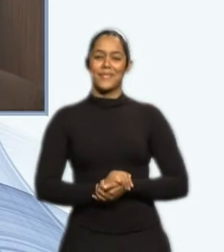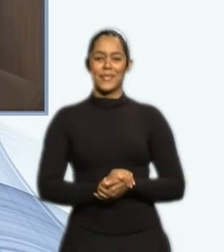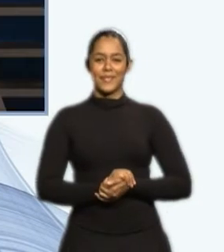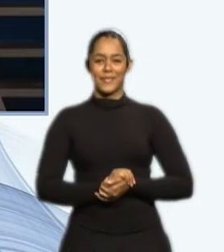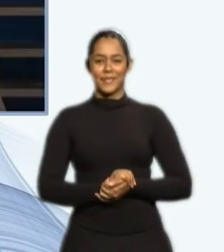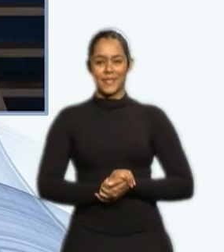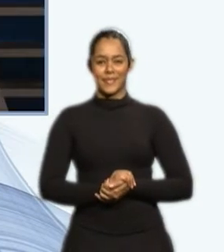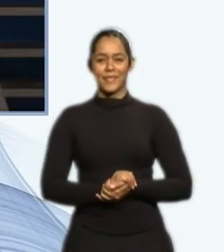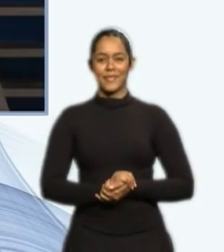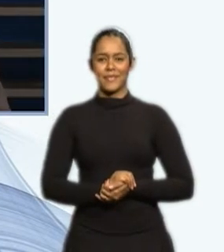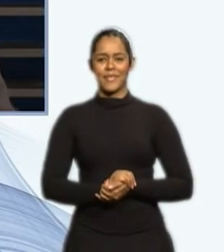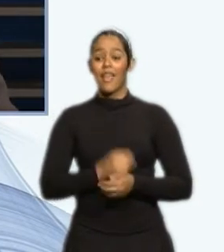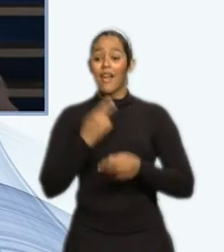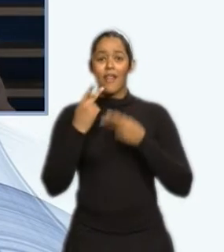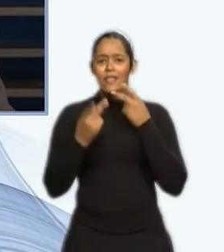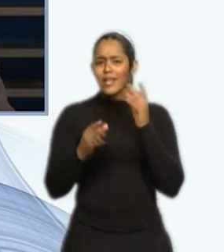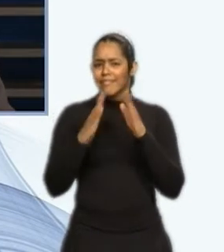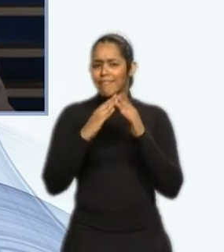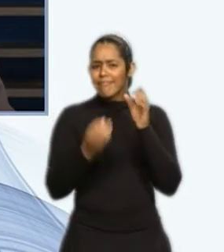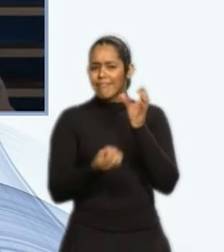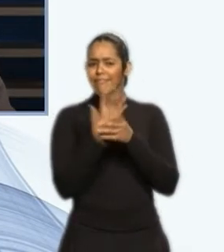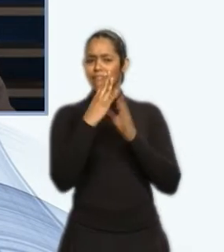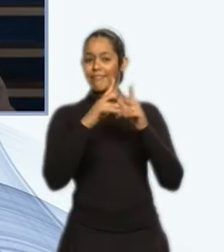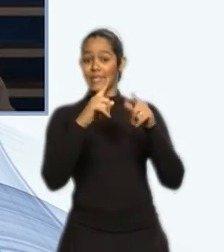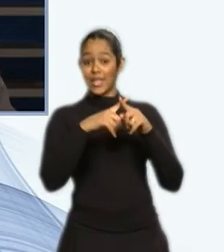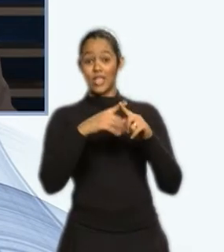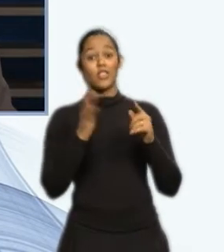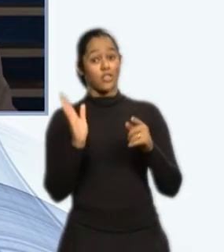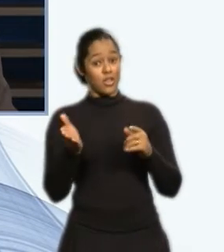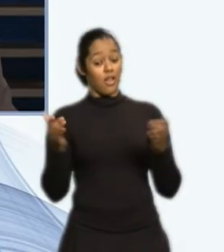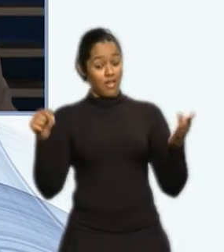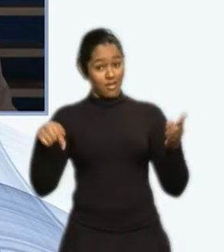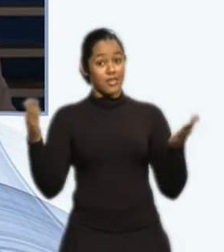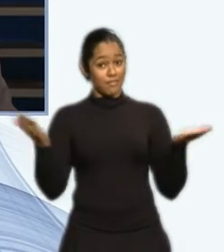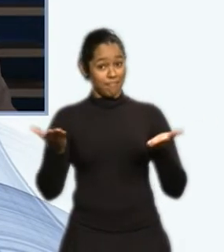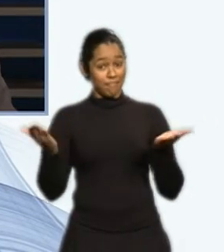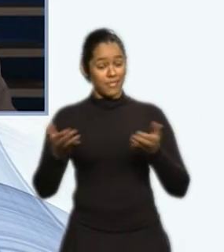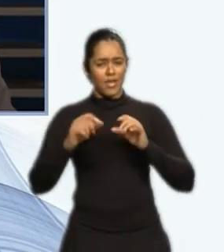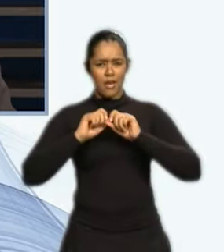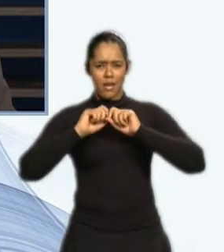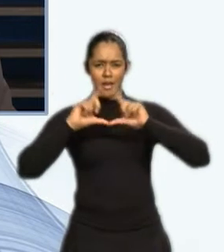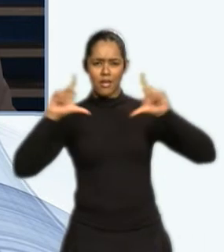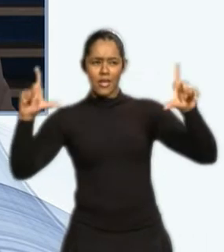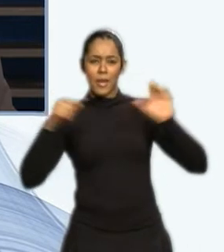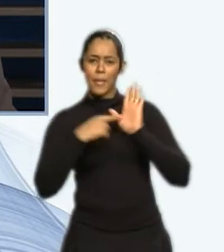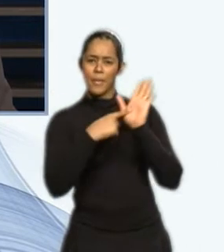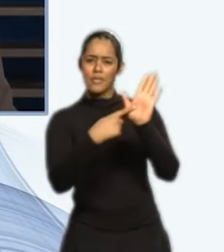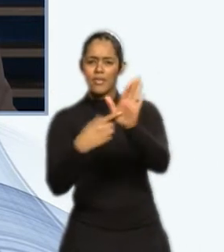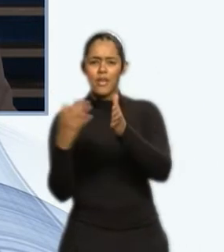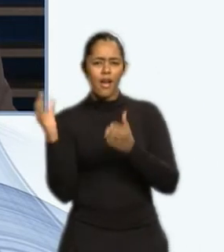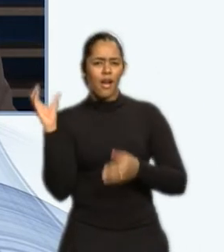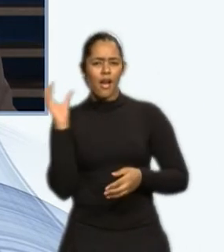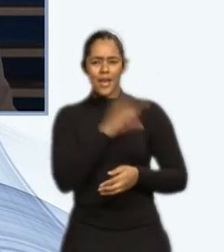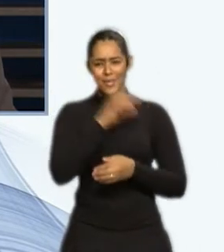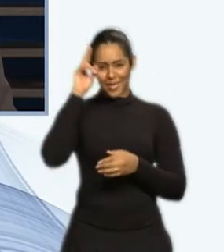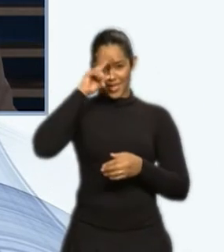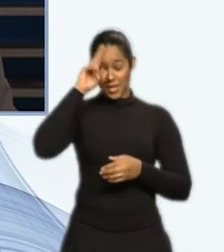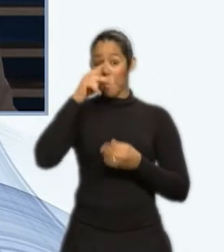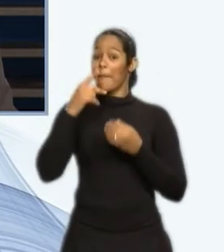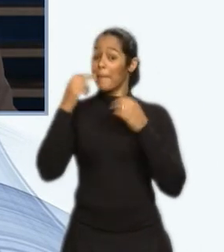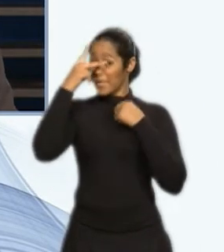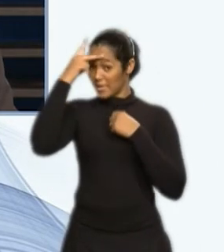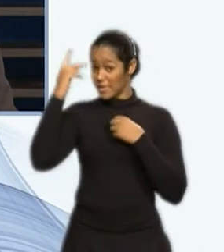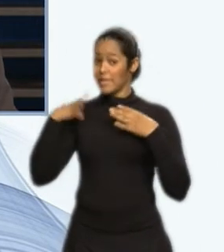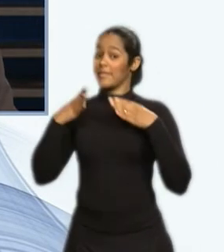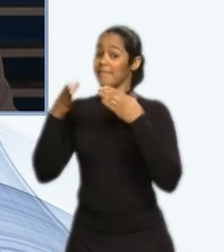www.missãocaleb.org.br. Falando em plantação de igrejas, começamos nessa edição do ASN TV a mostrar algumas rápidas histórias de quem